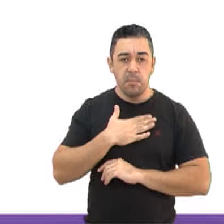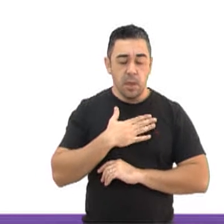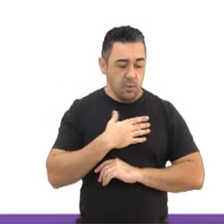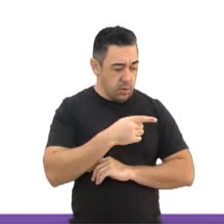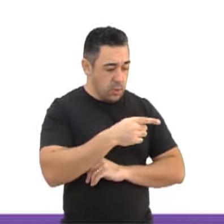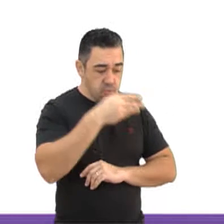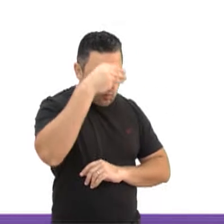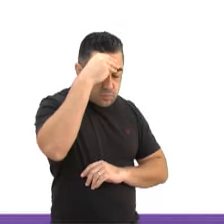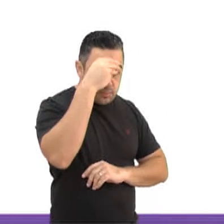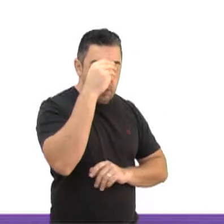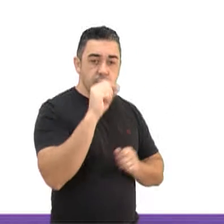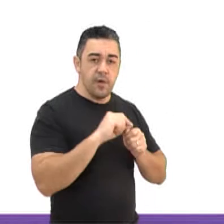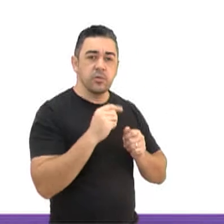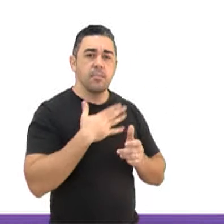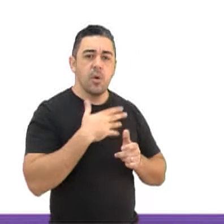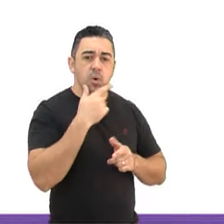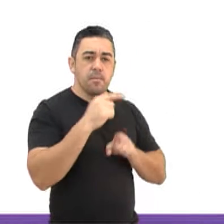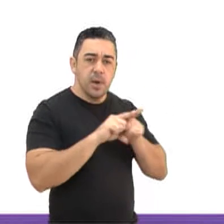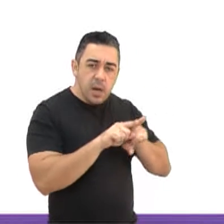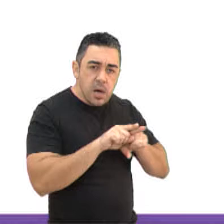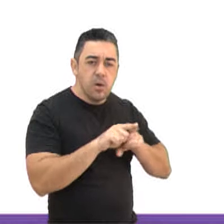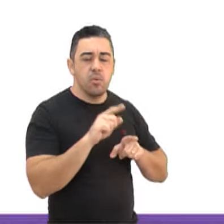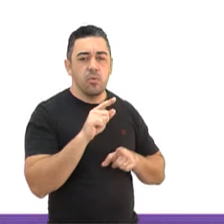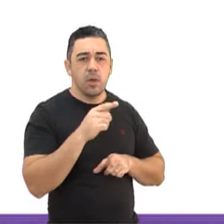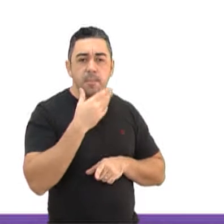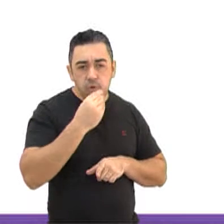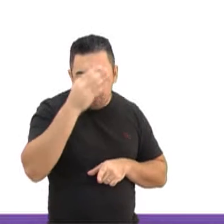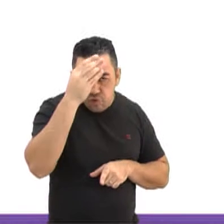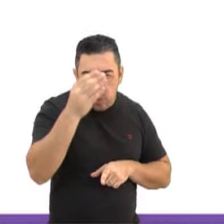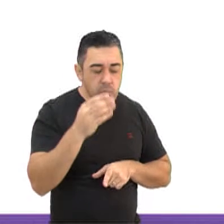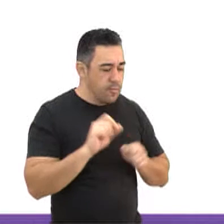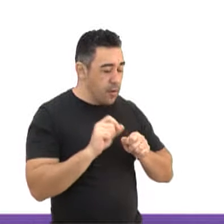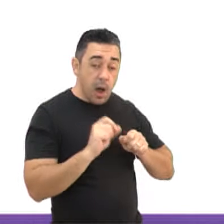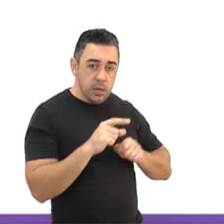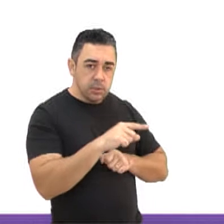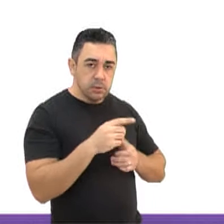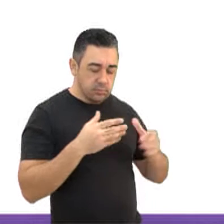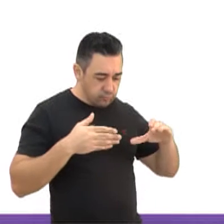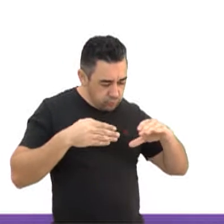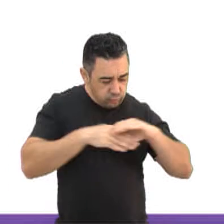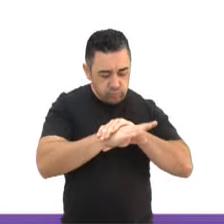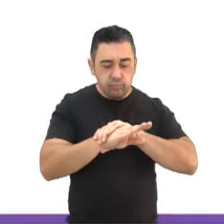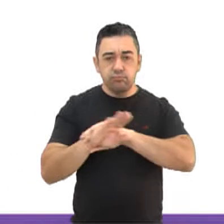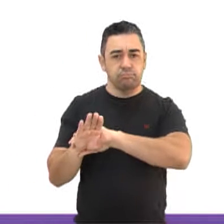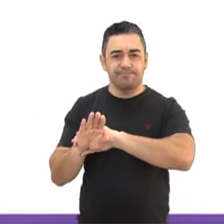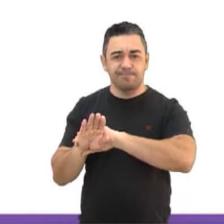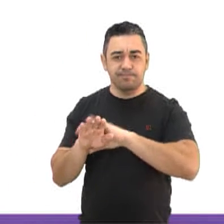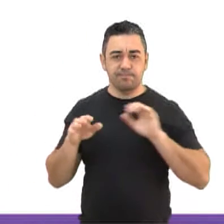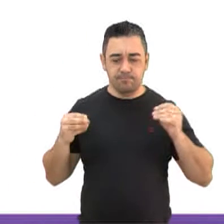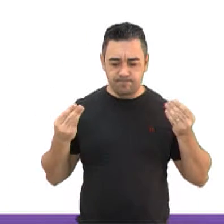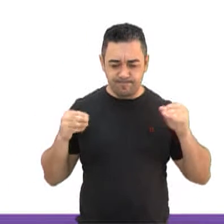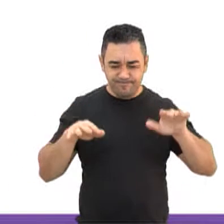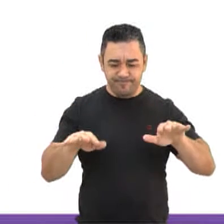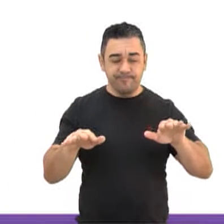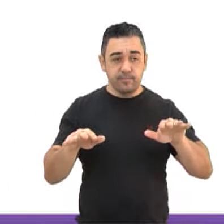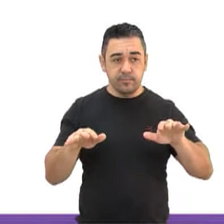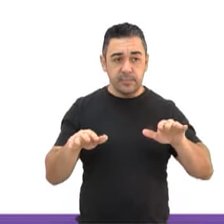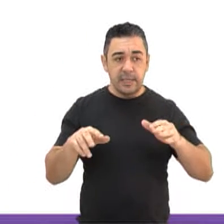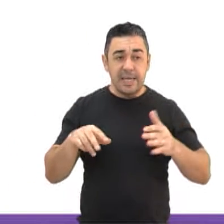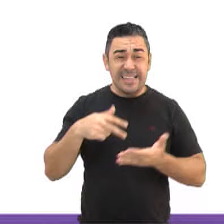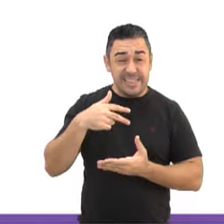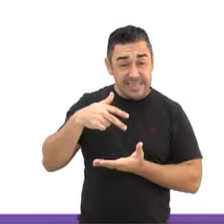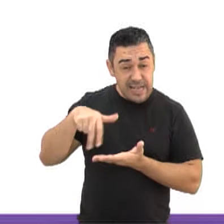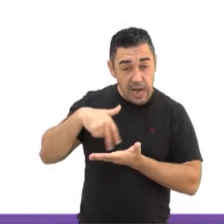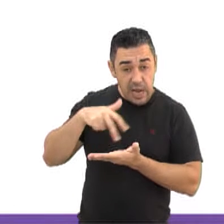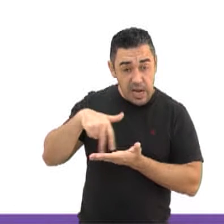são os irmãos do pai e da mãe. E ela vai estar cheia dessa formiga tocandeira. Eles dançam com ele, fazem